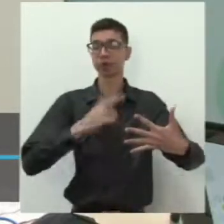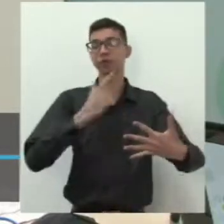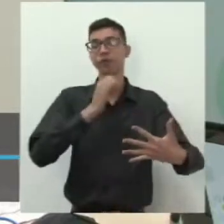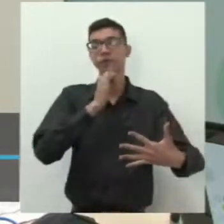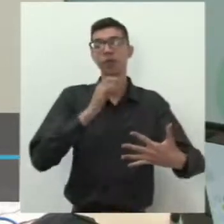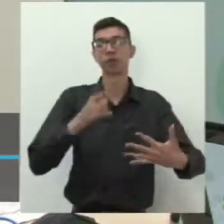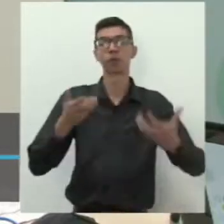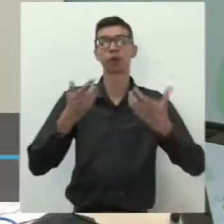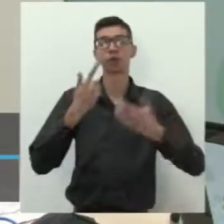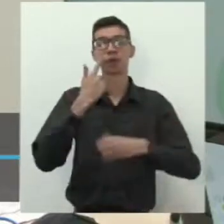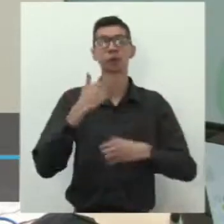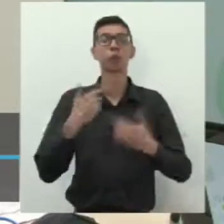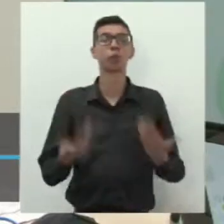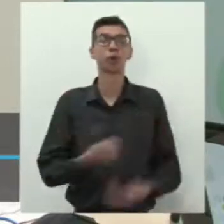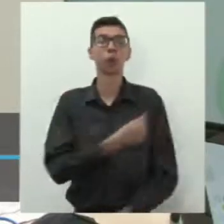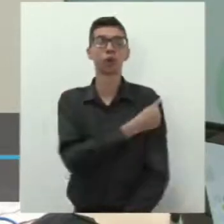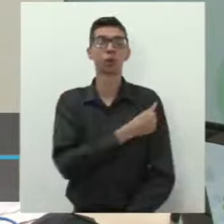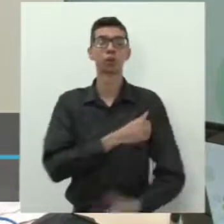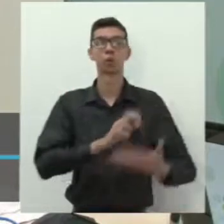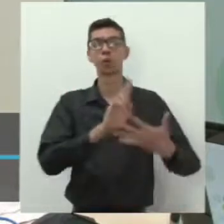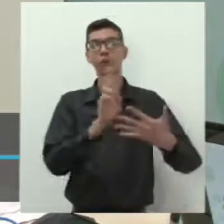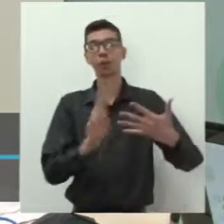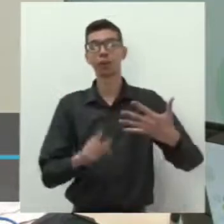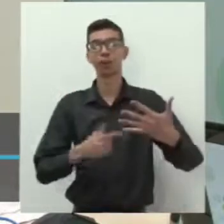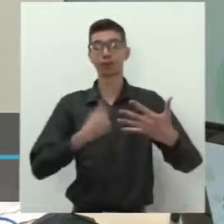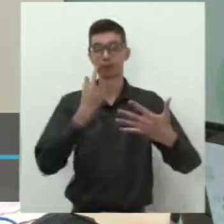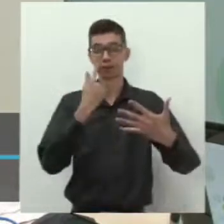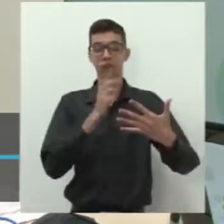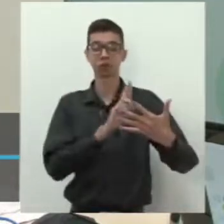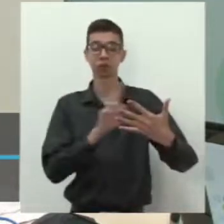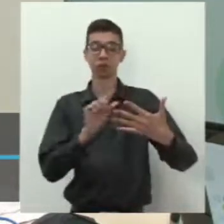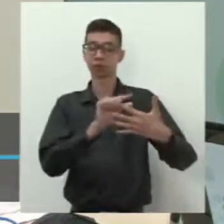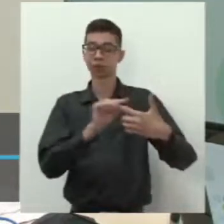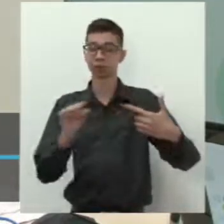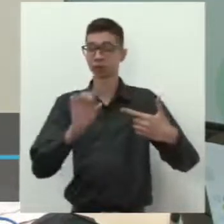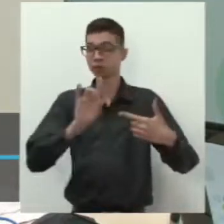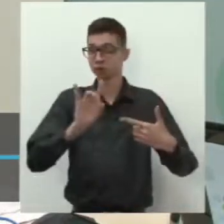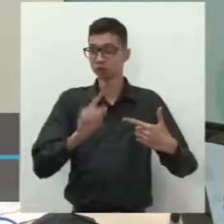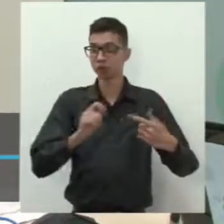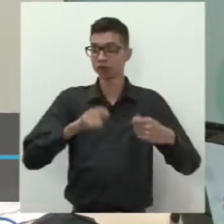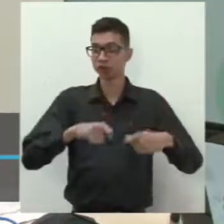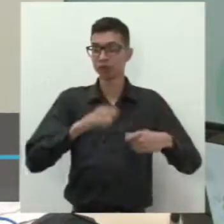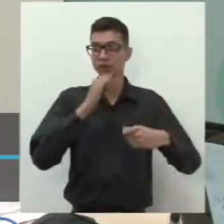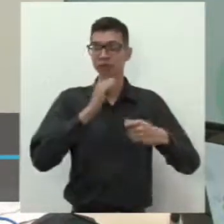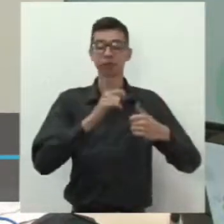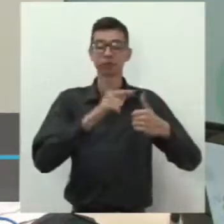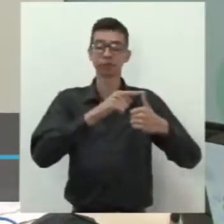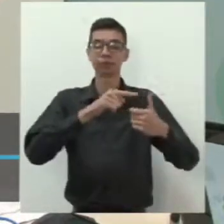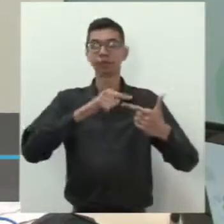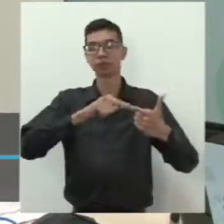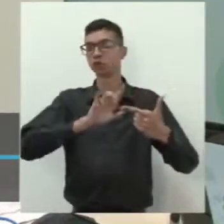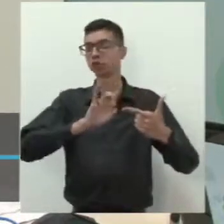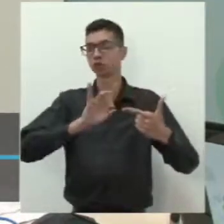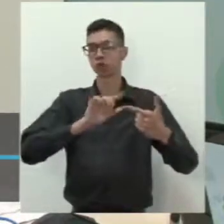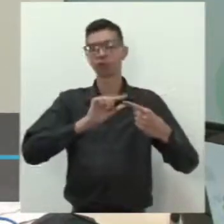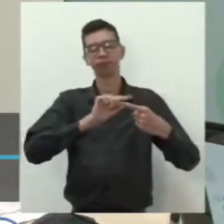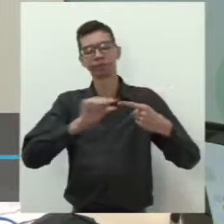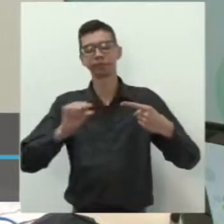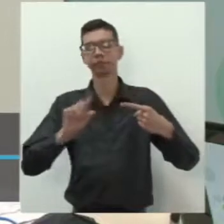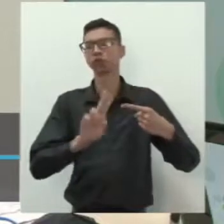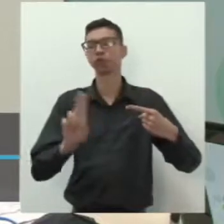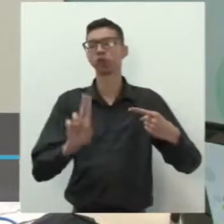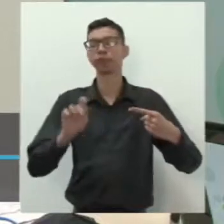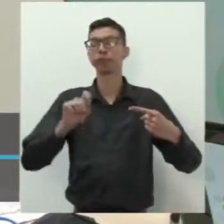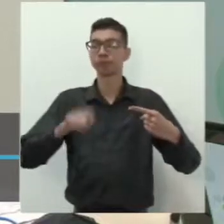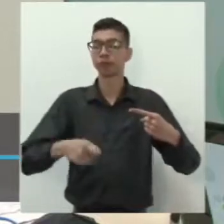tal e tal aluno. Coloco para visualizar, posso visualizar só esses alunos, se eu quiser, dentro de uma planilha muito extensa de nomes,